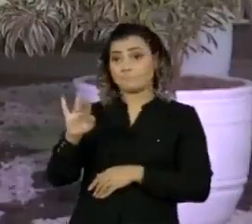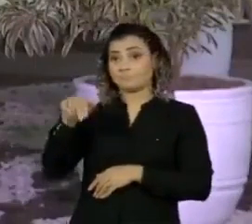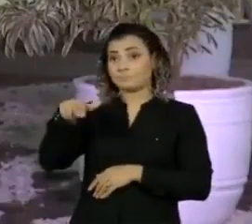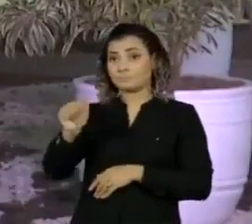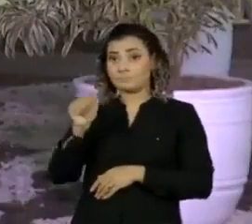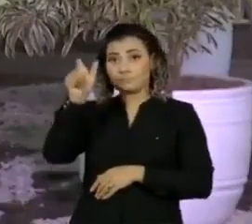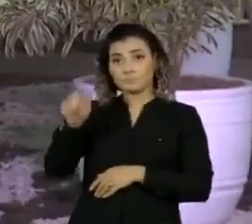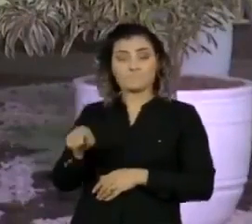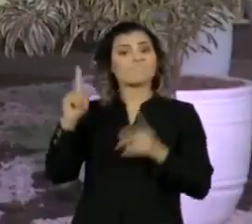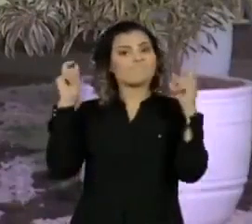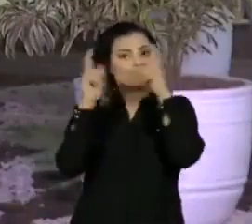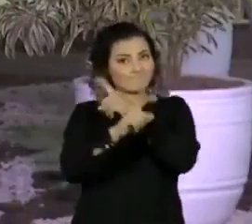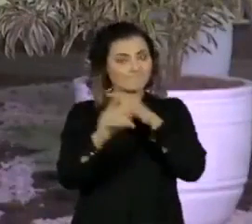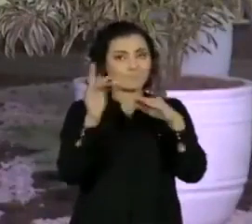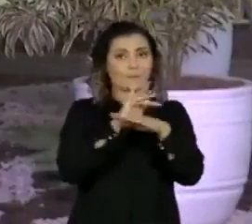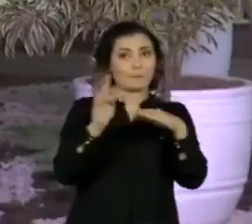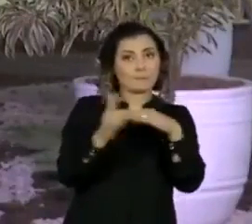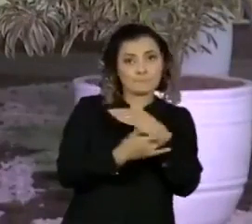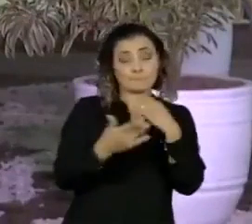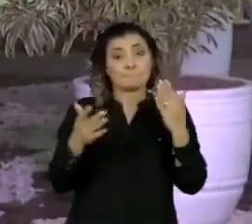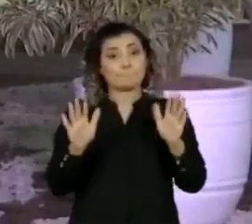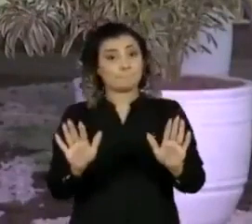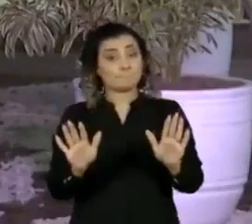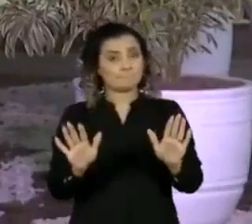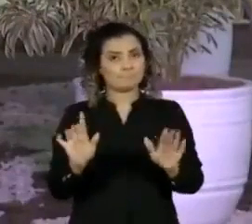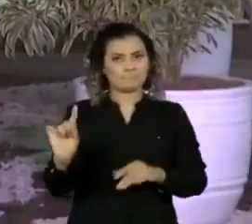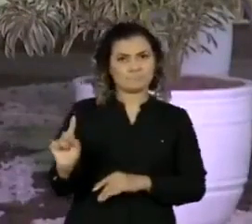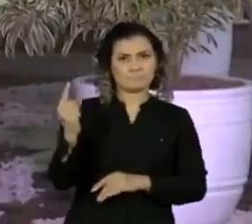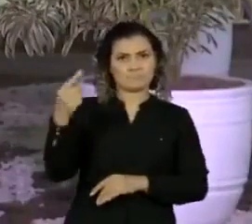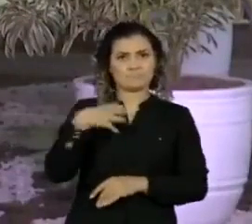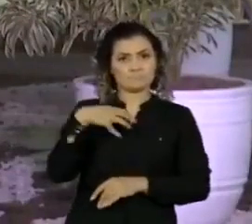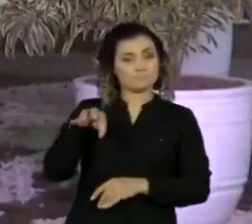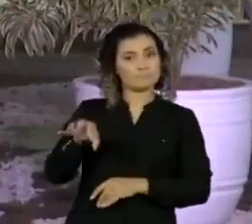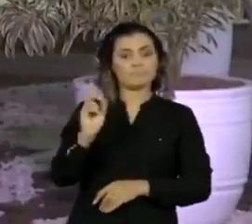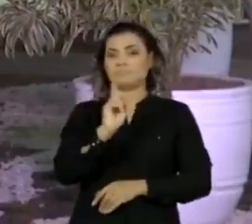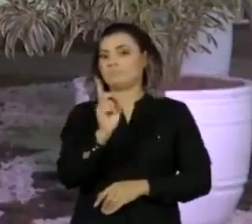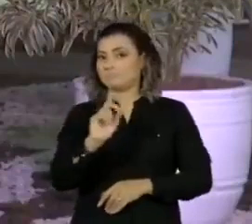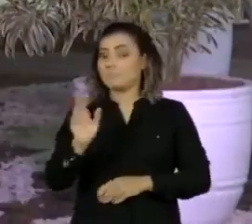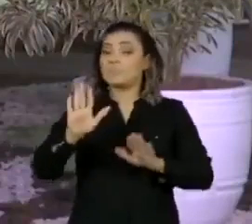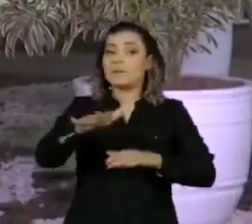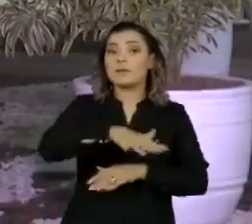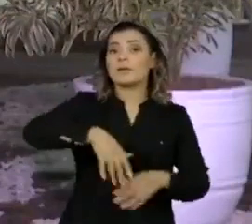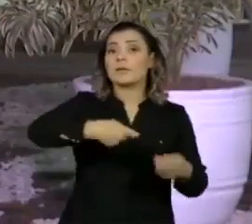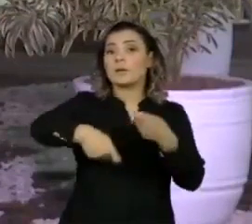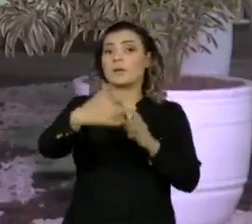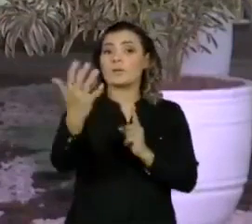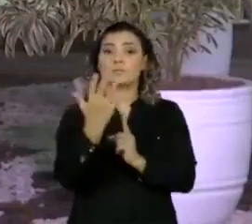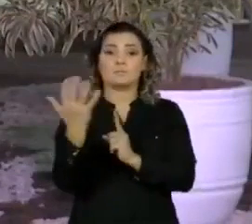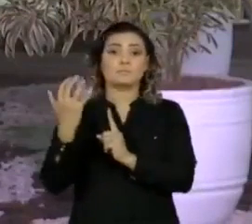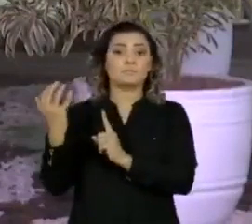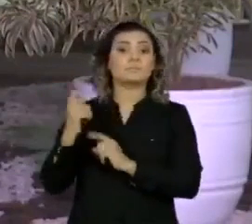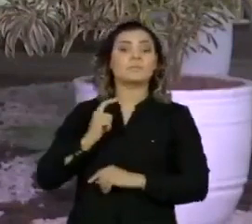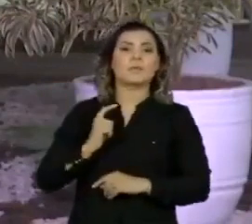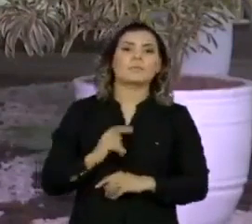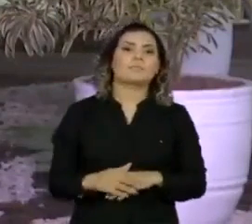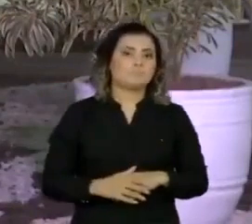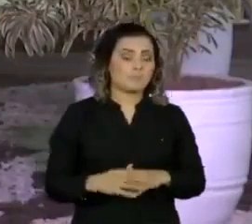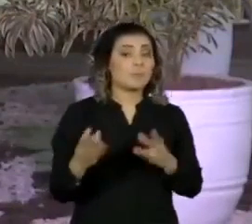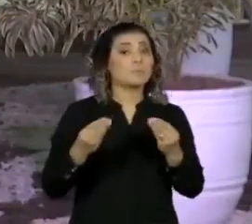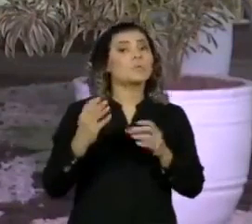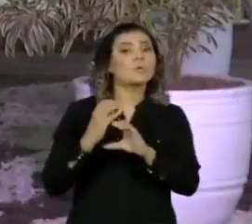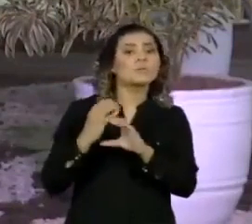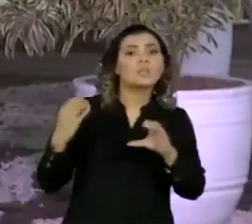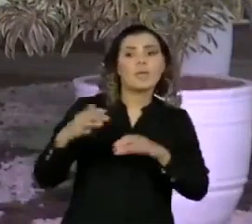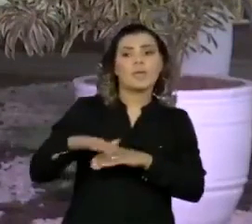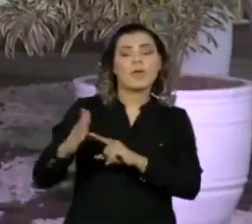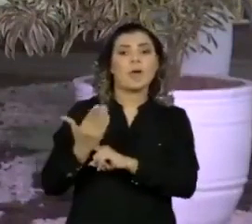muito difícil não acessar as redes sociais. Mas ela não é a única e há razões econômicas para isso. Centenas de engenheiros